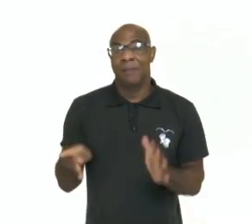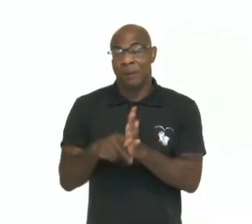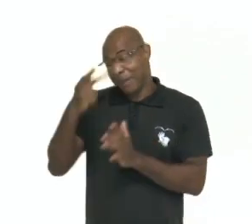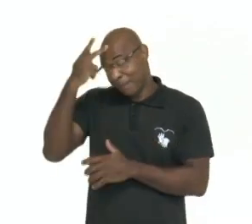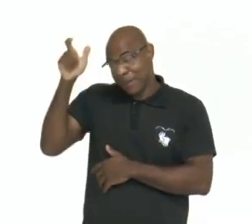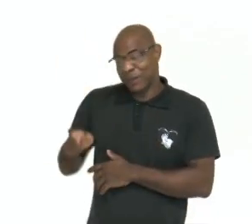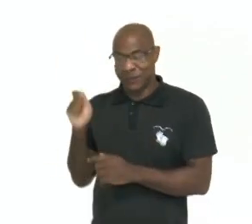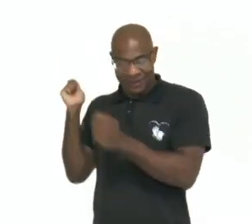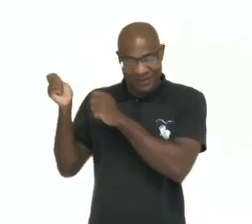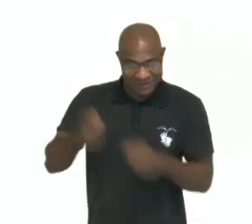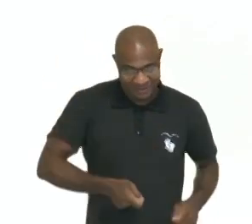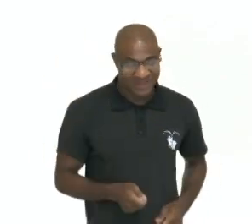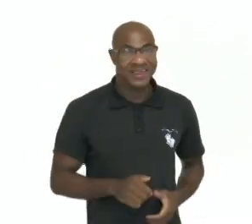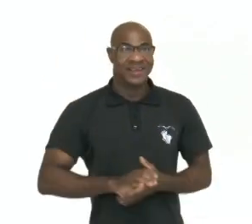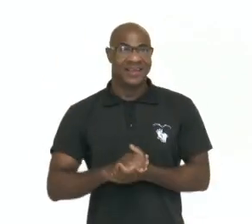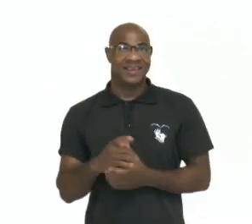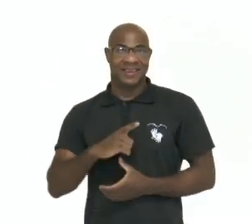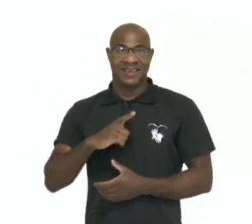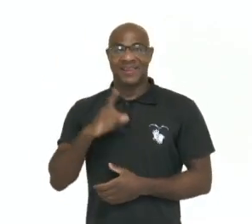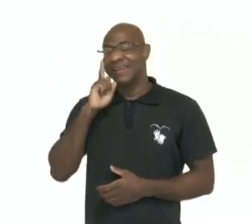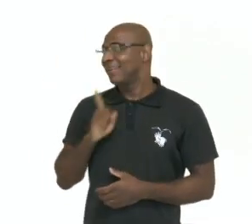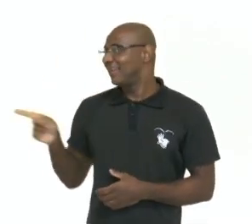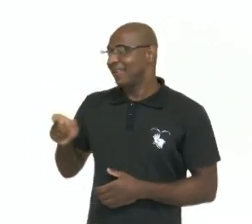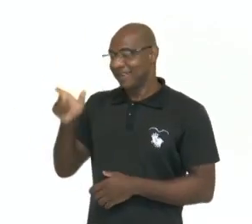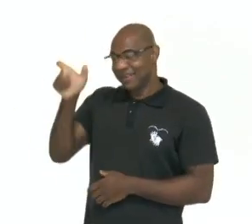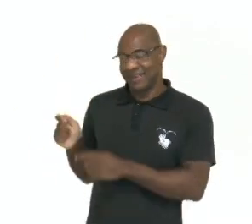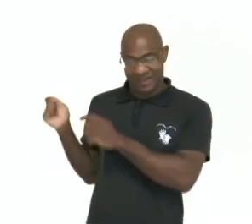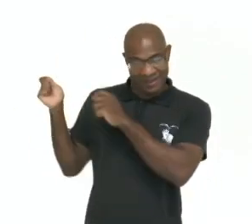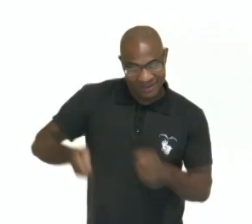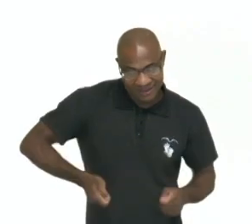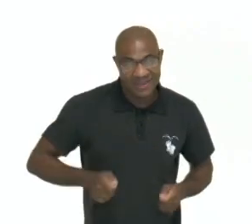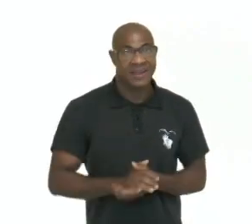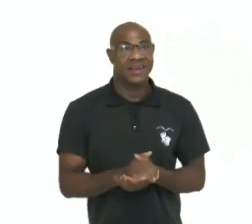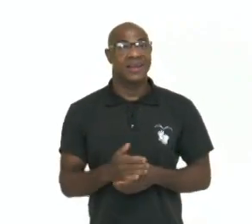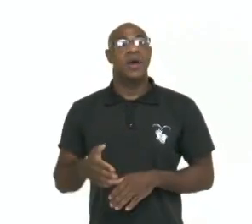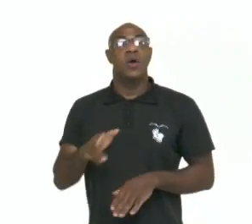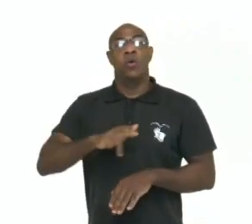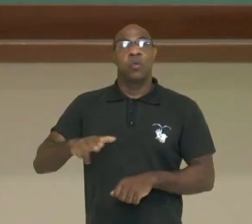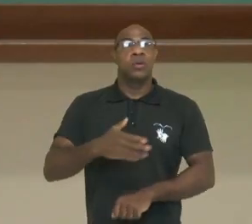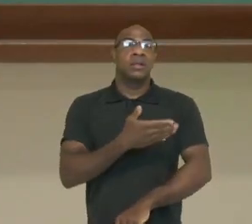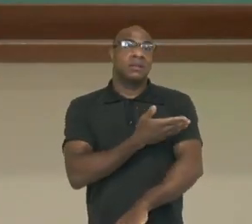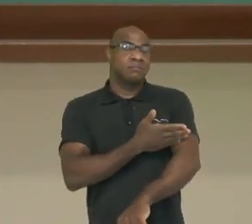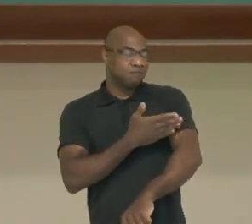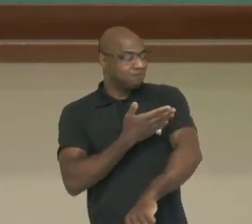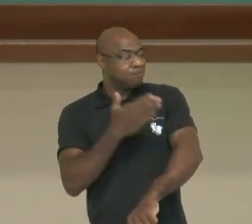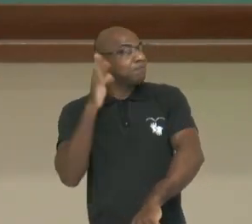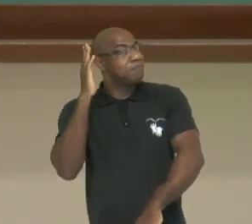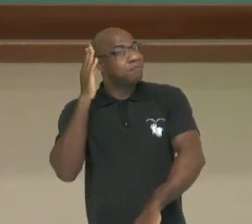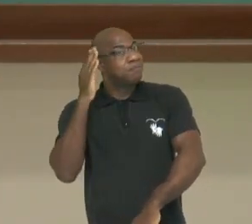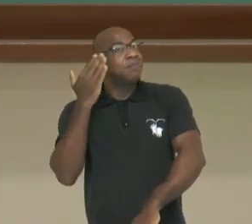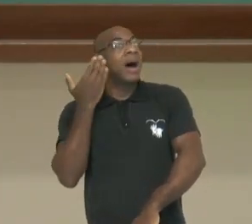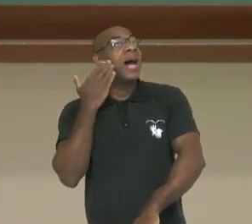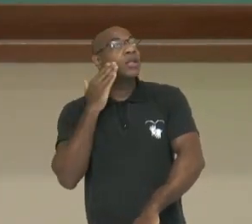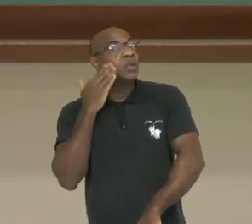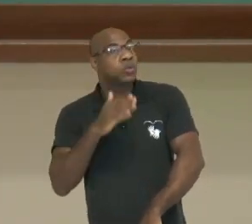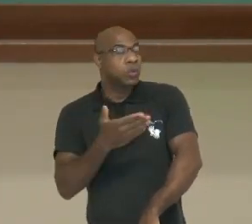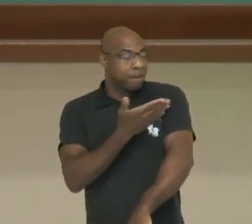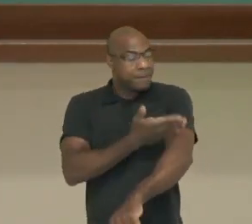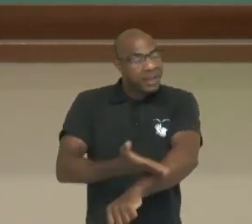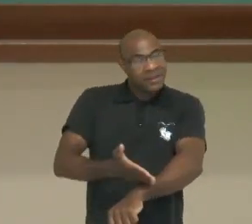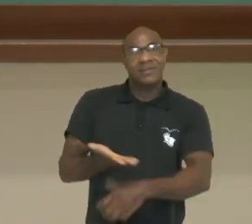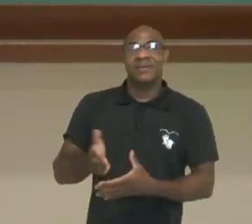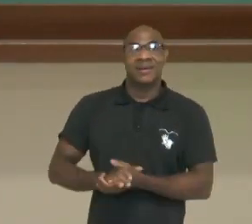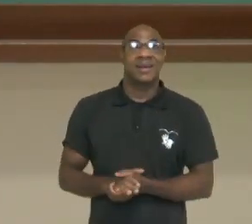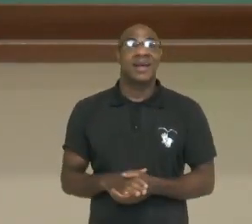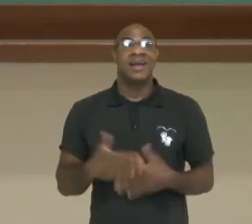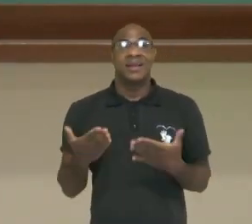utilizam kimonos distintos. Um usa branco e o outro usa azul. Isso porque quando